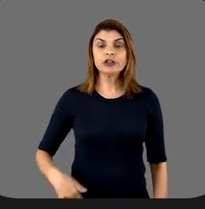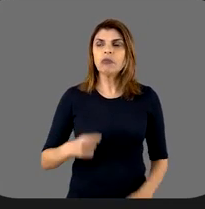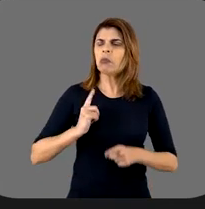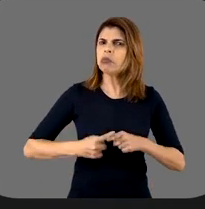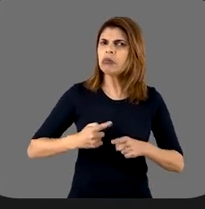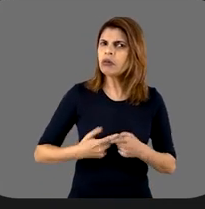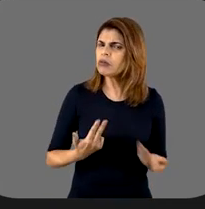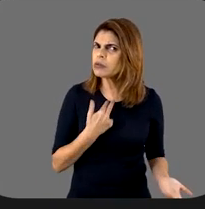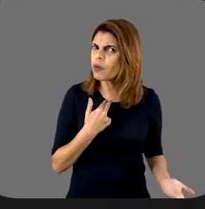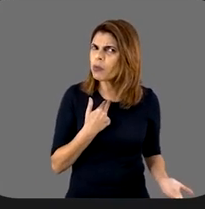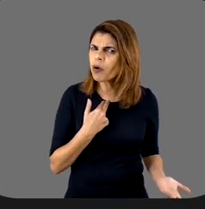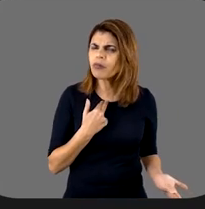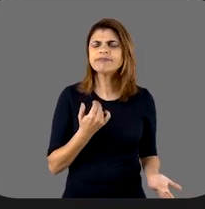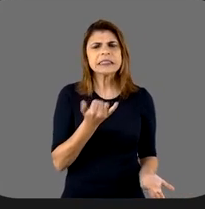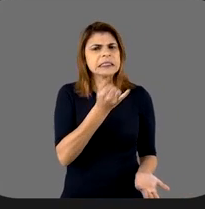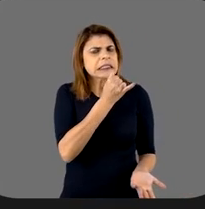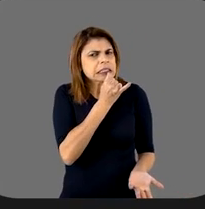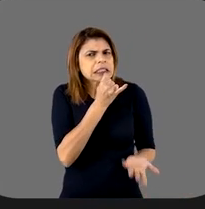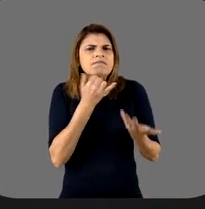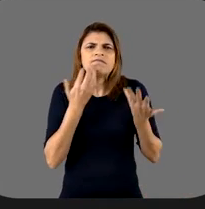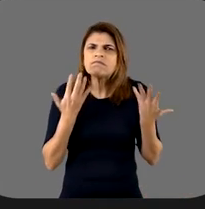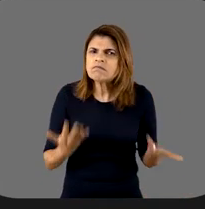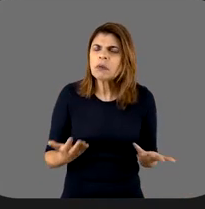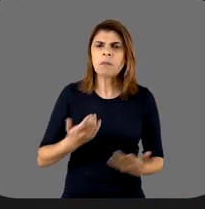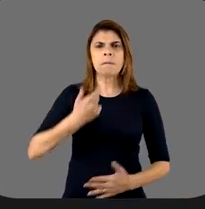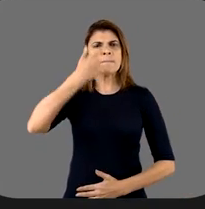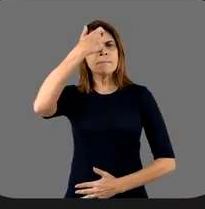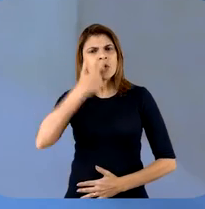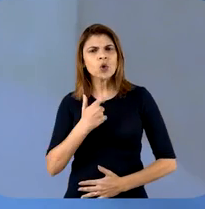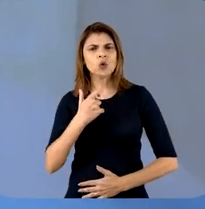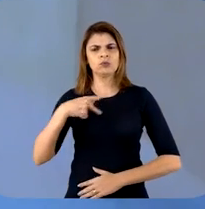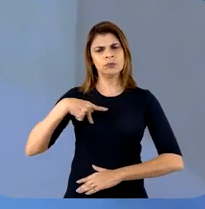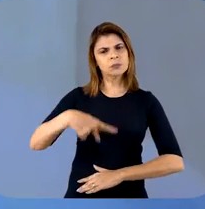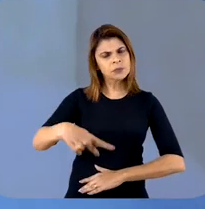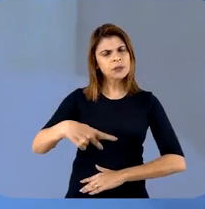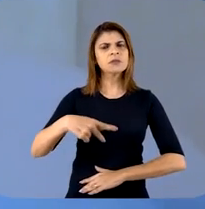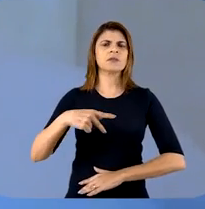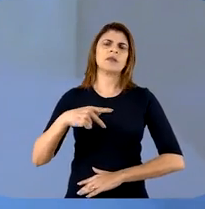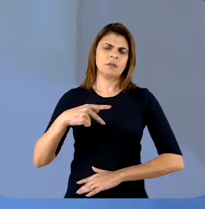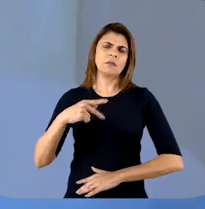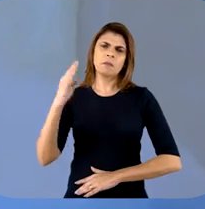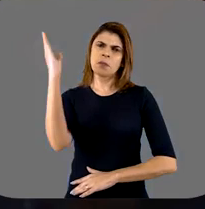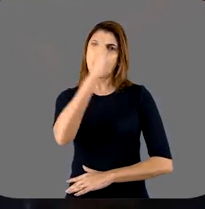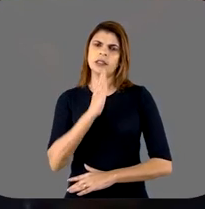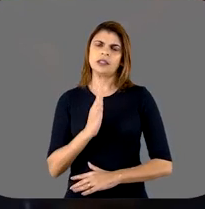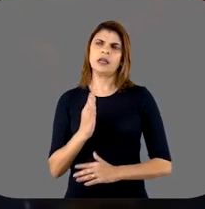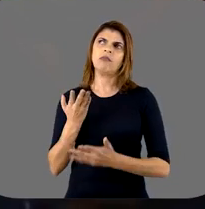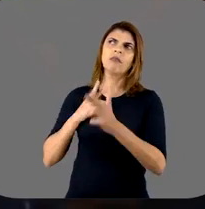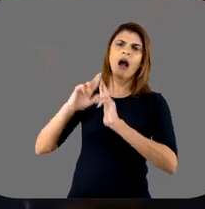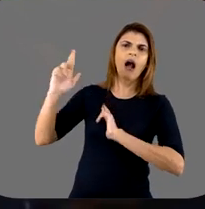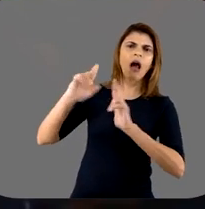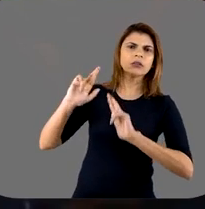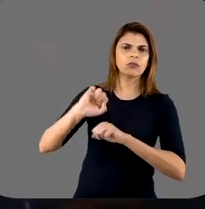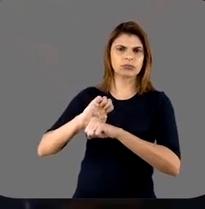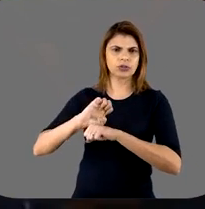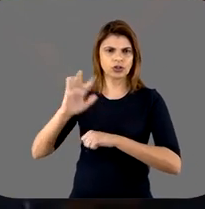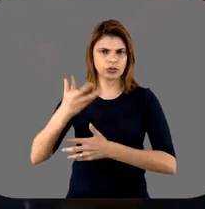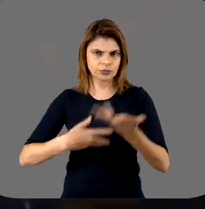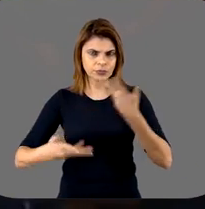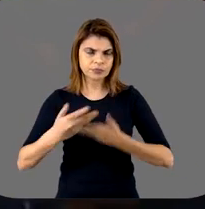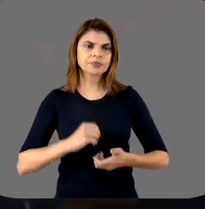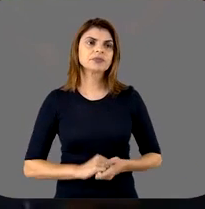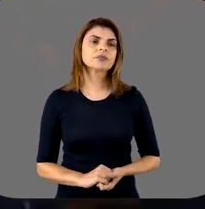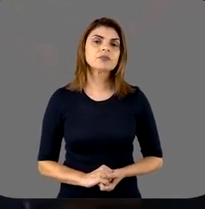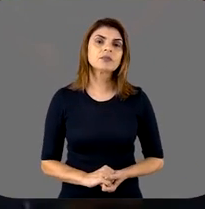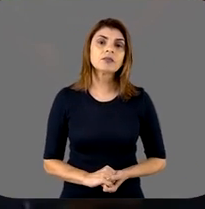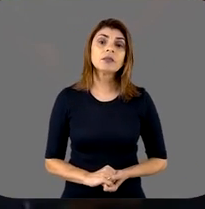com muito pesar, sabe, a postura brasileira na sua política externa. E, doutor Rômulo, traz para a gente, então,